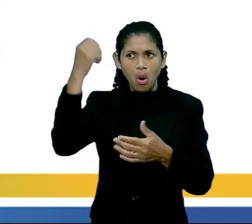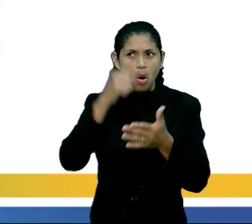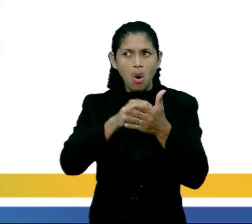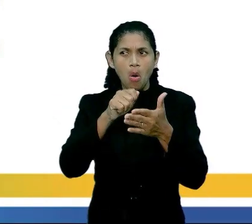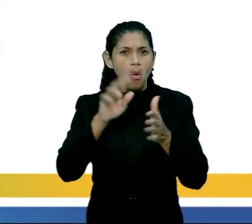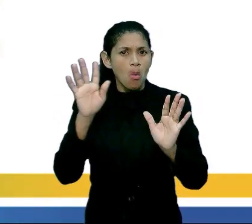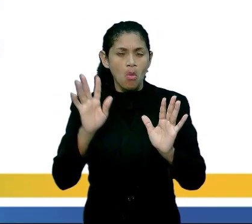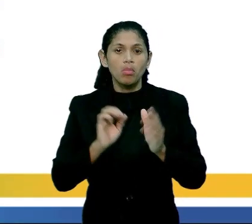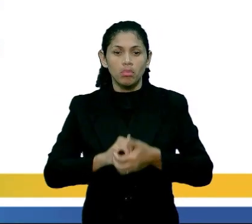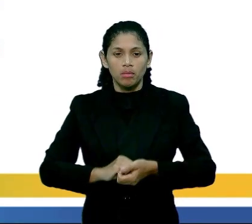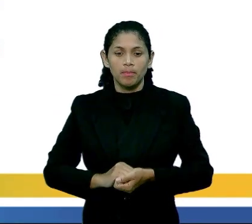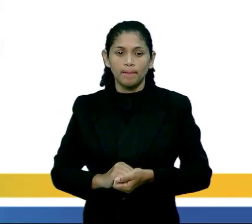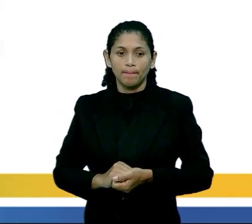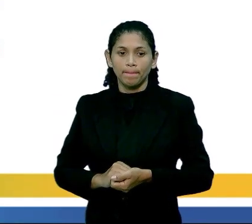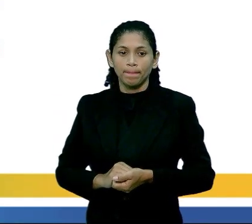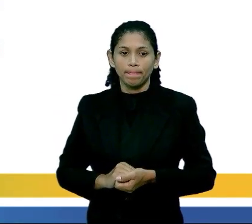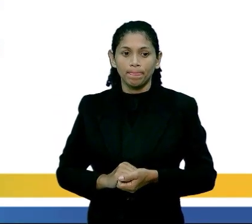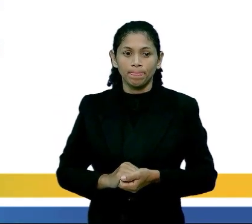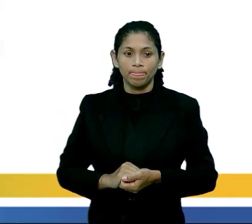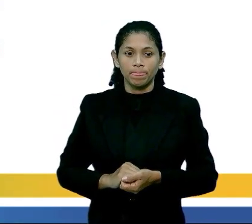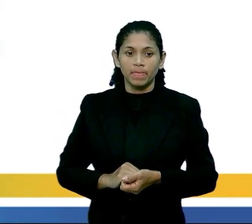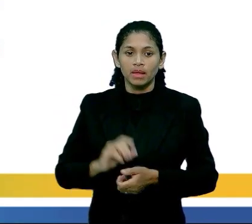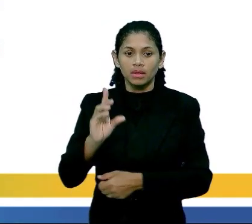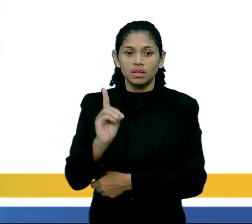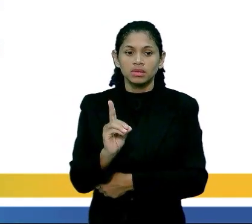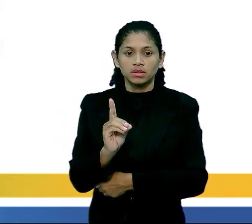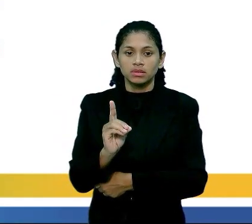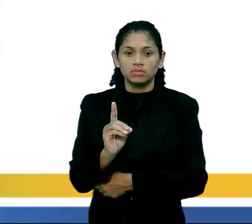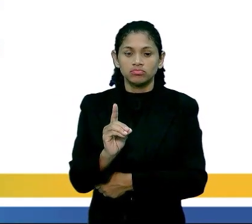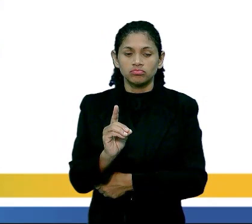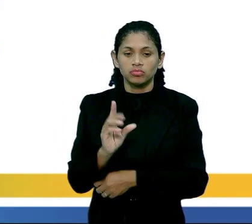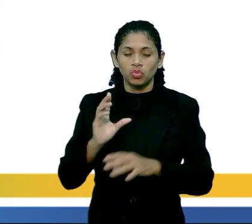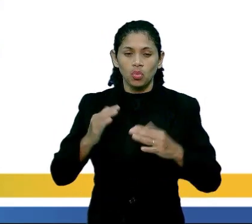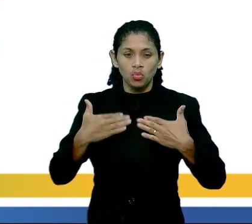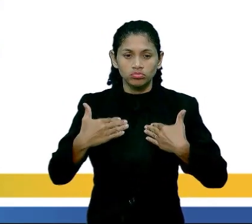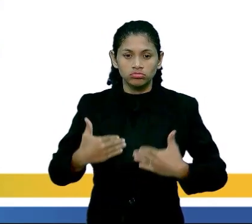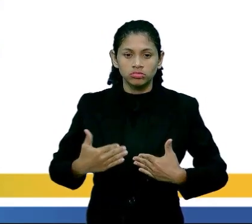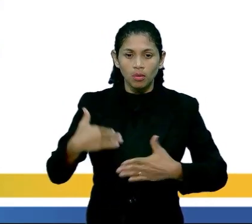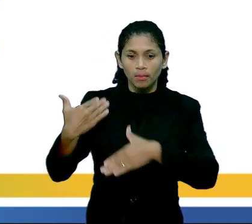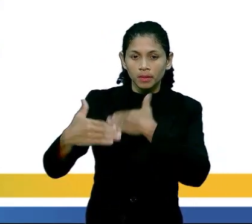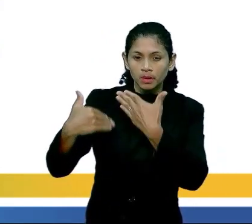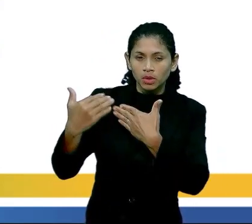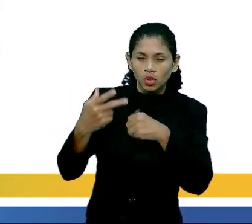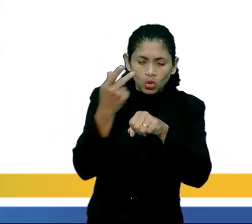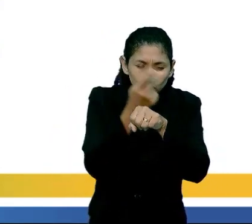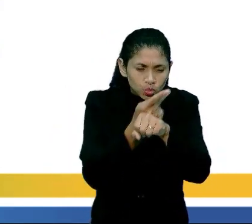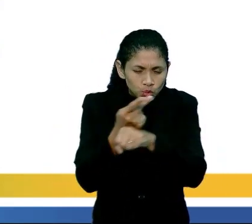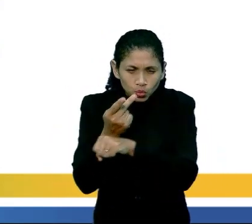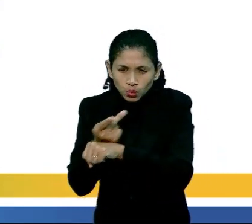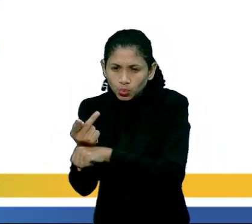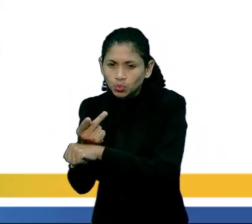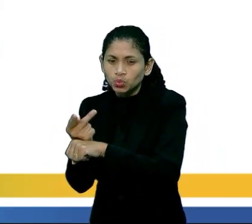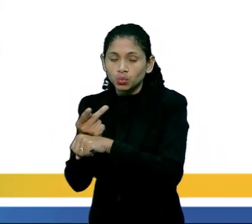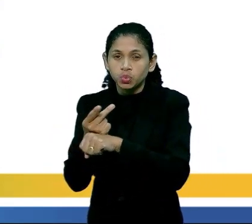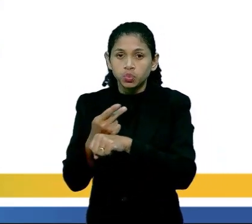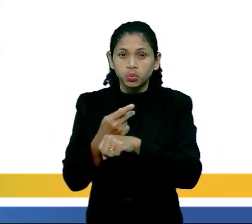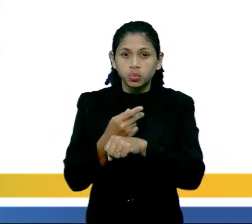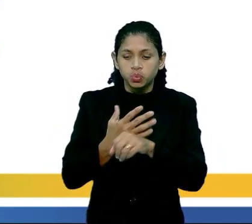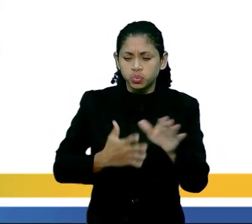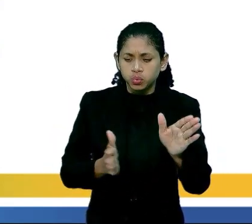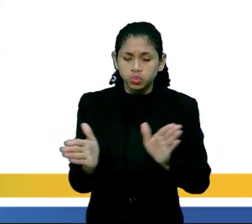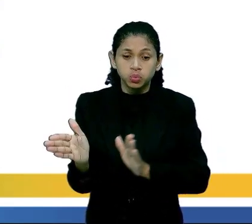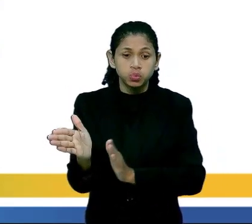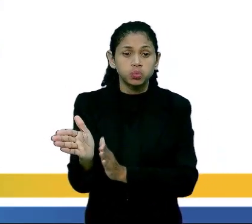afirmar essa. E por fim, o culto do corpo produz uma busca incansável, trilhada por meio da